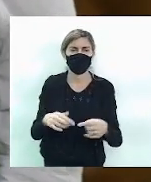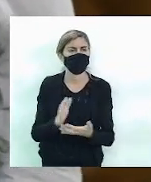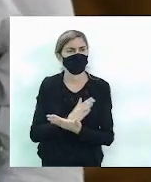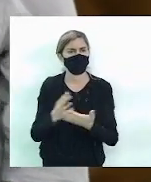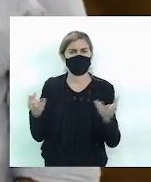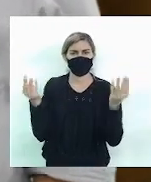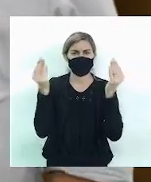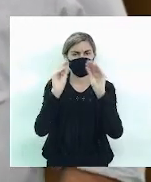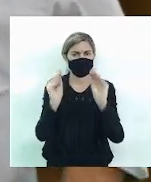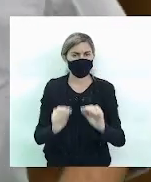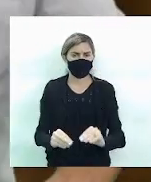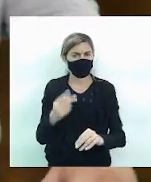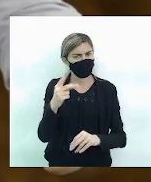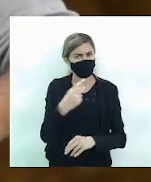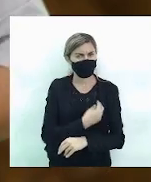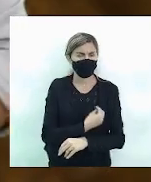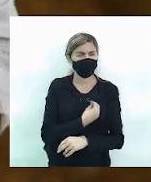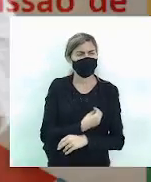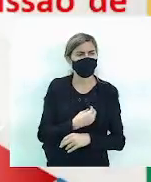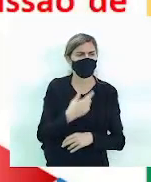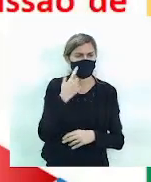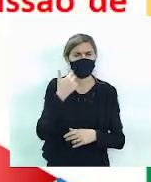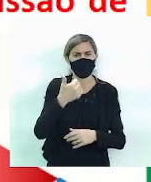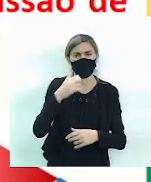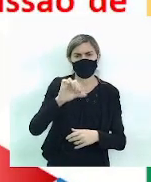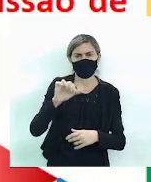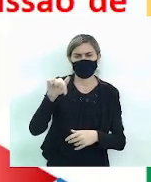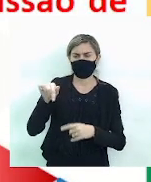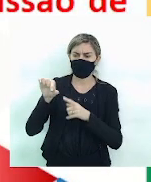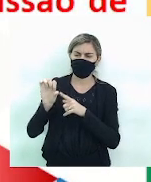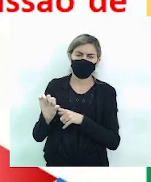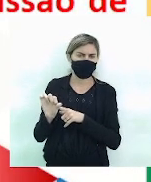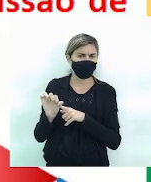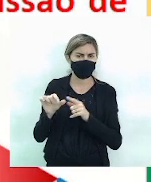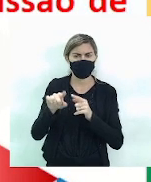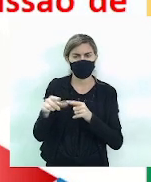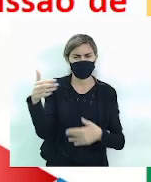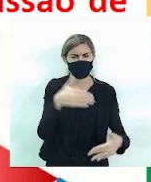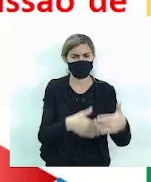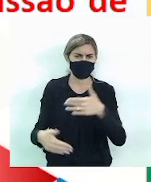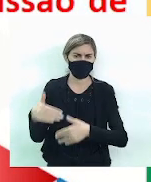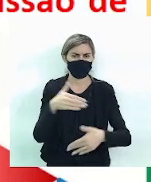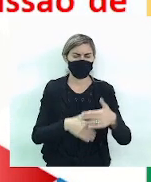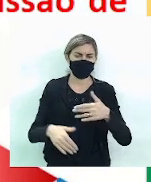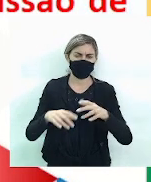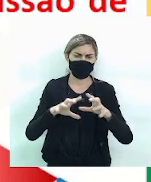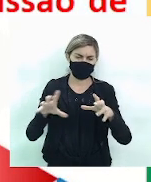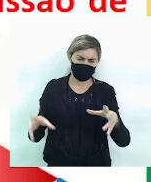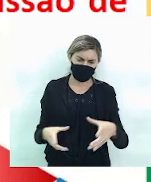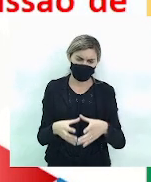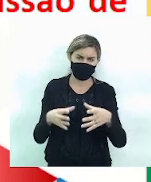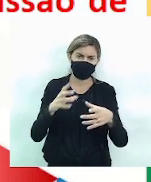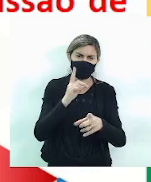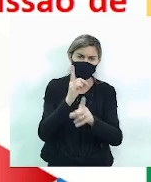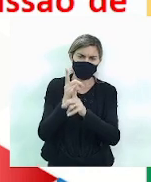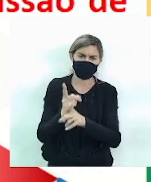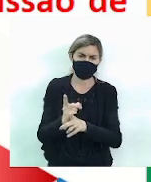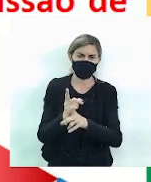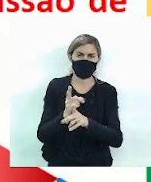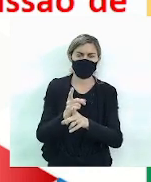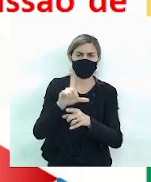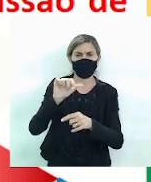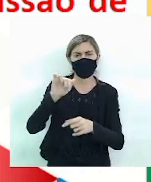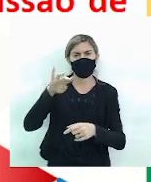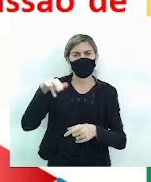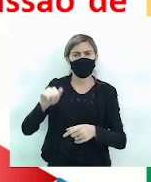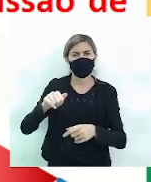dados sobre ele, né, professor? Na tela. Em 1979, né, ele participou do segundo encontro